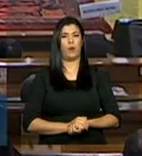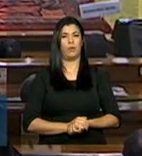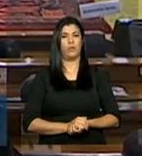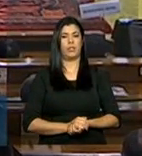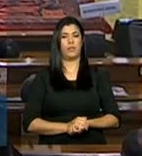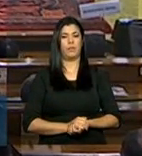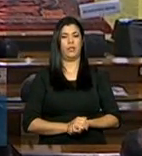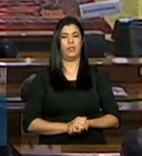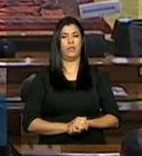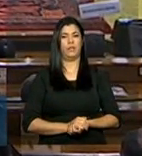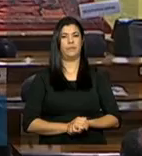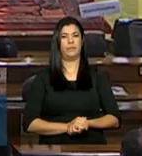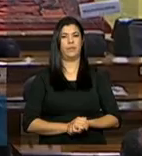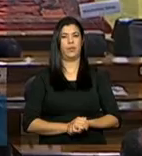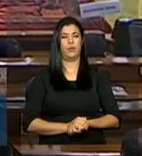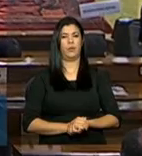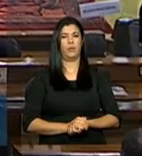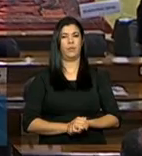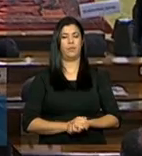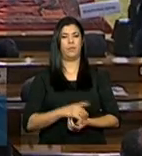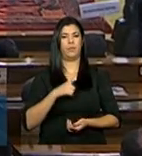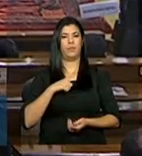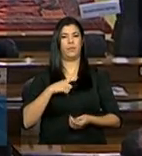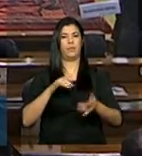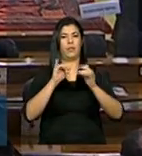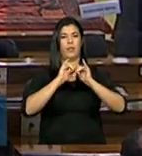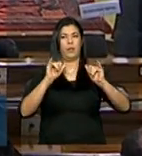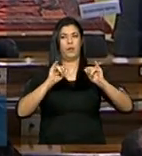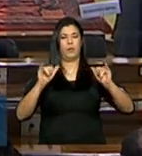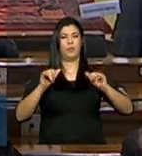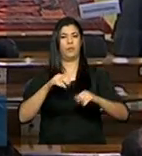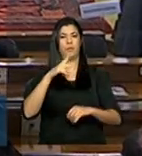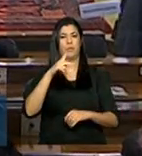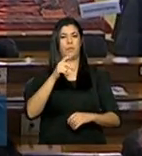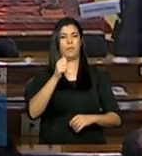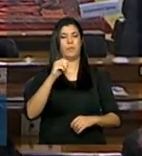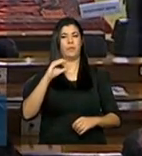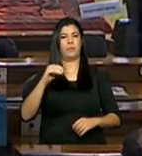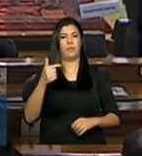Passaremos à apresentação do balanço do Programa de Aceleração do Crescimento, PAC 2,